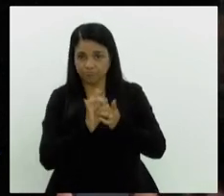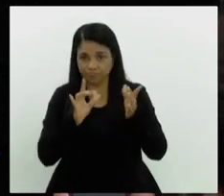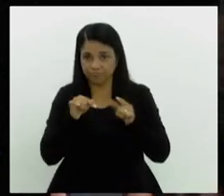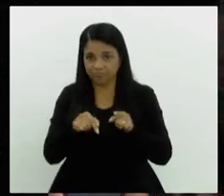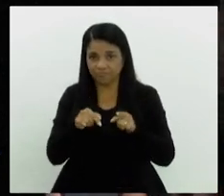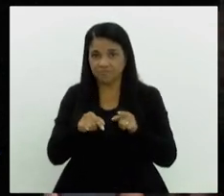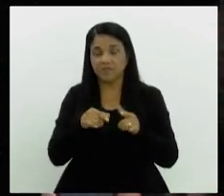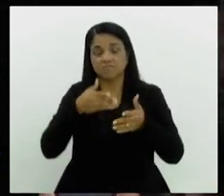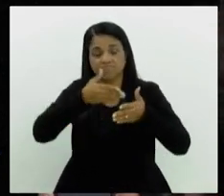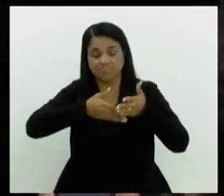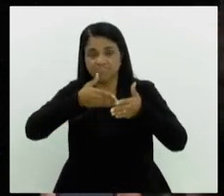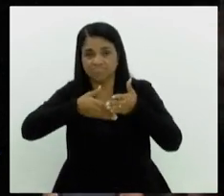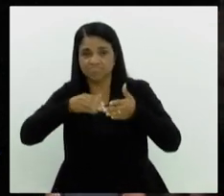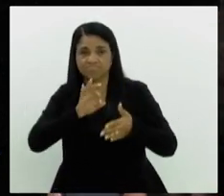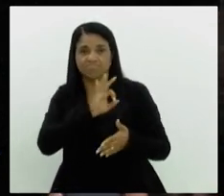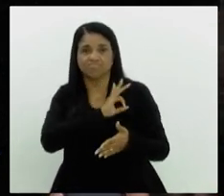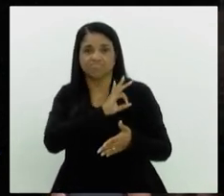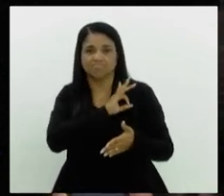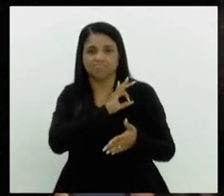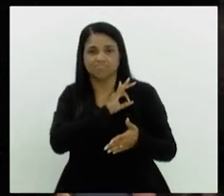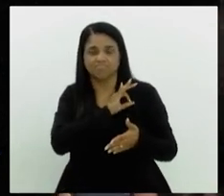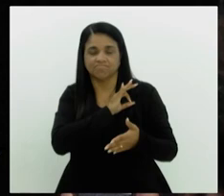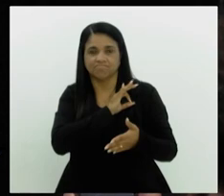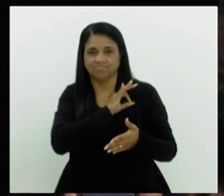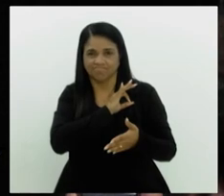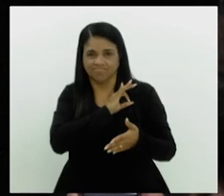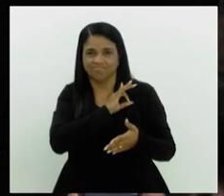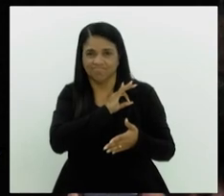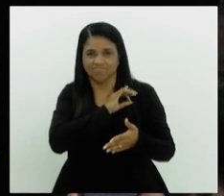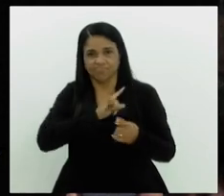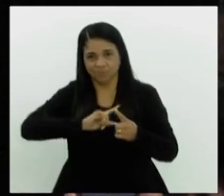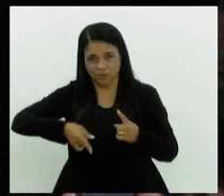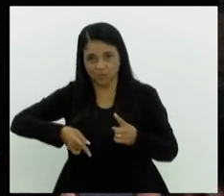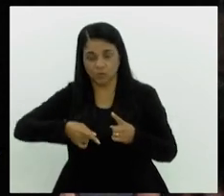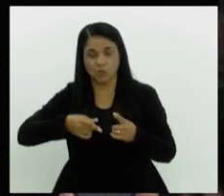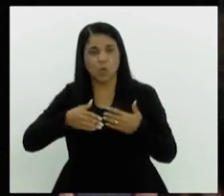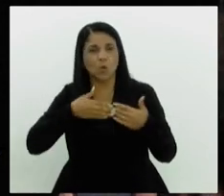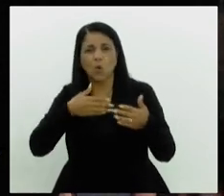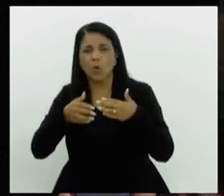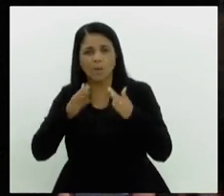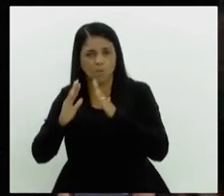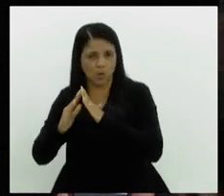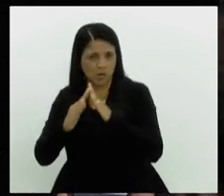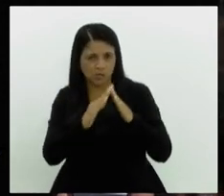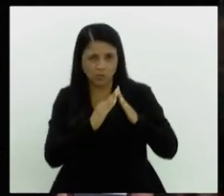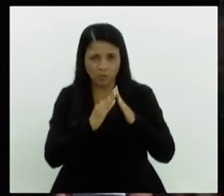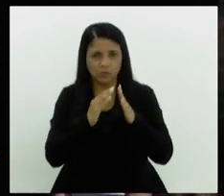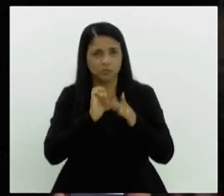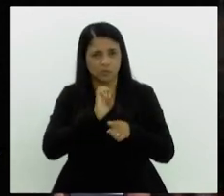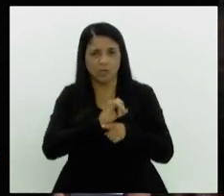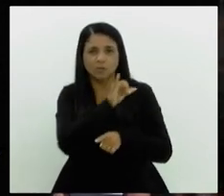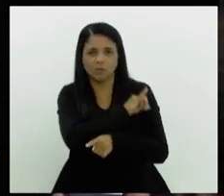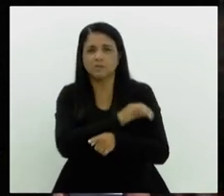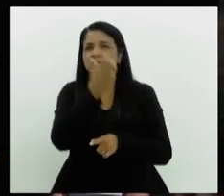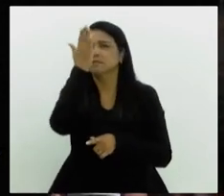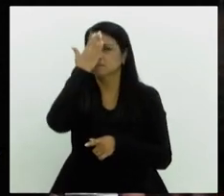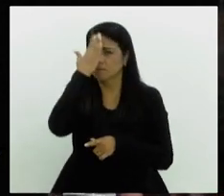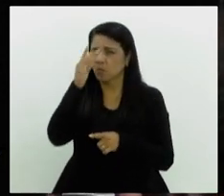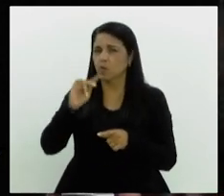ao máximo as operações. Qualquer morador do estado do Rio de Janeiro já sabia as